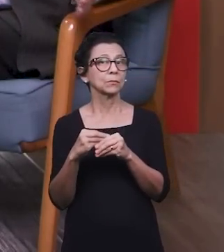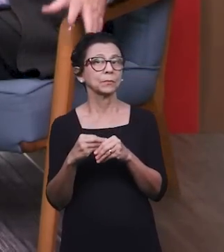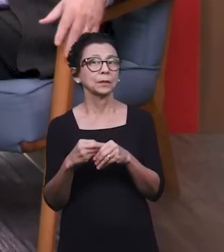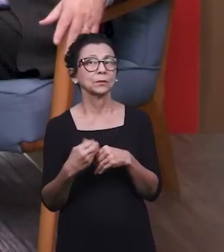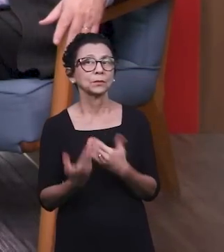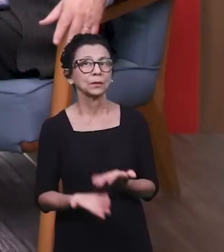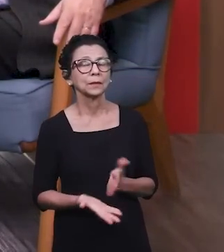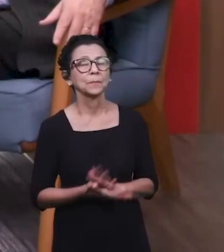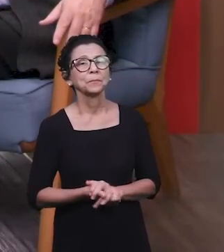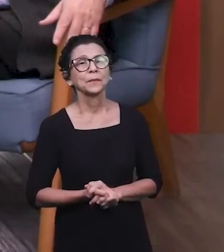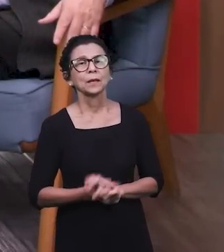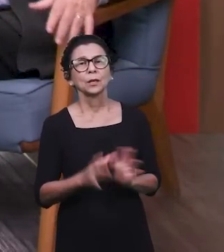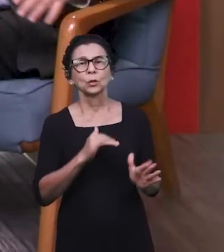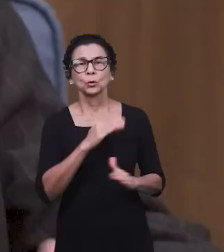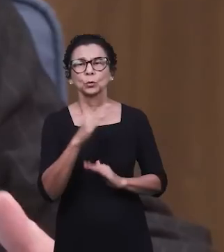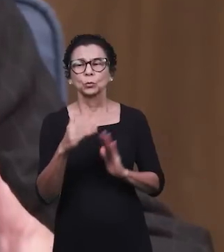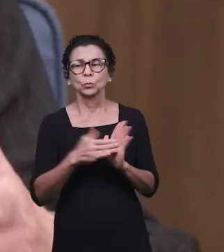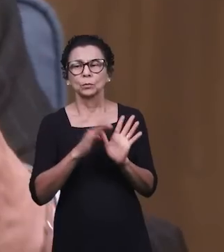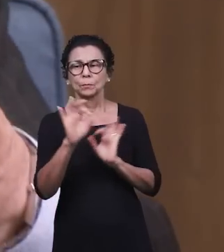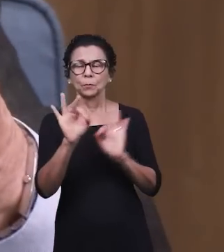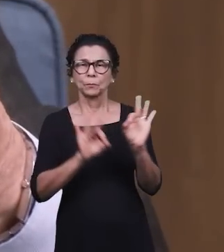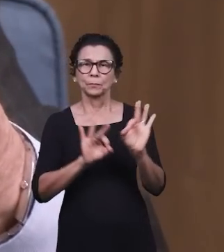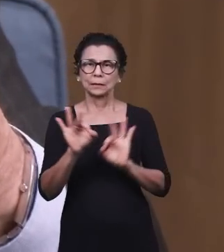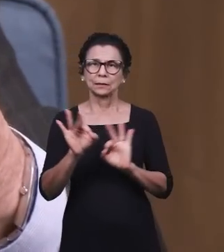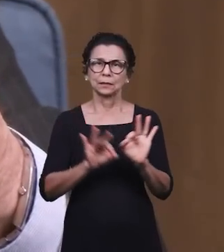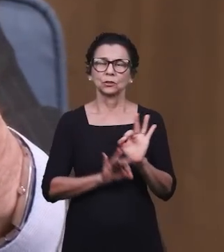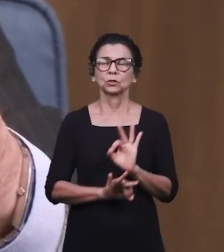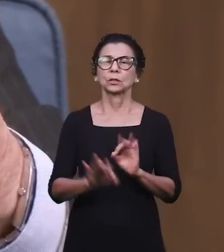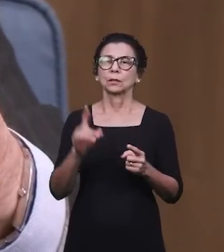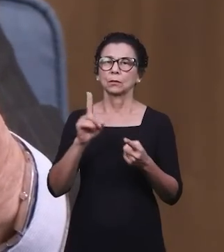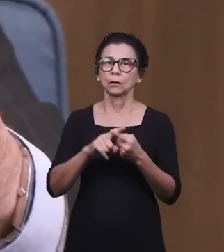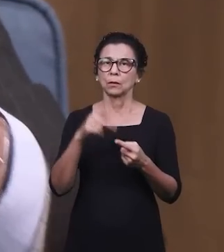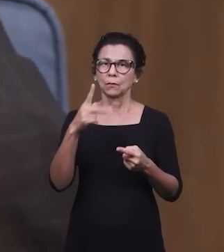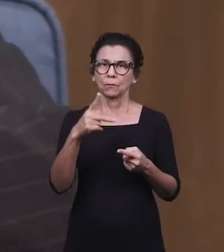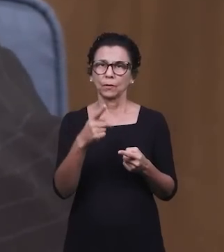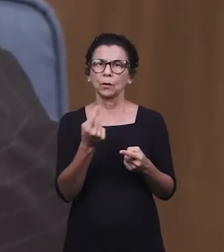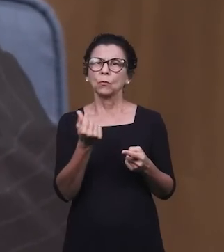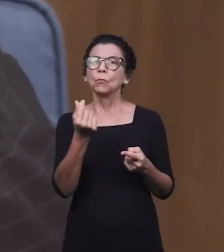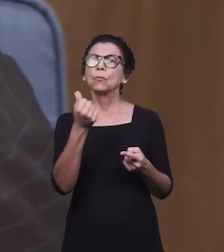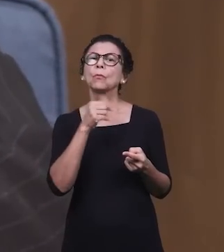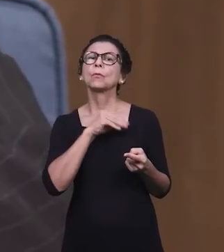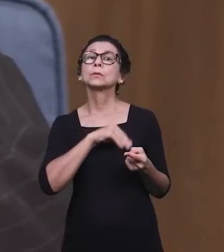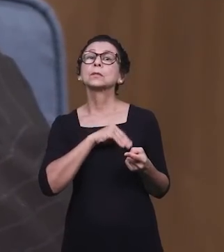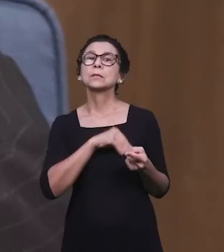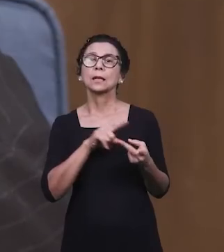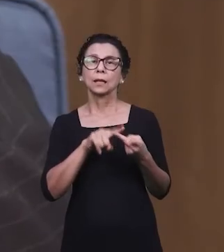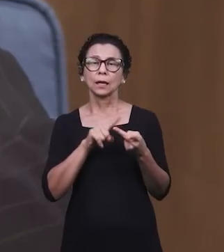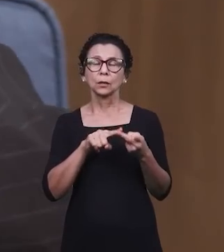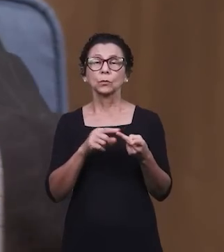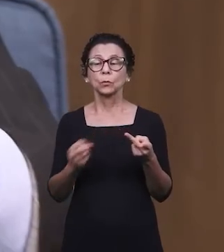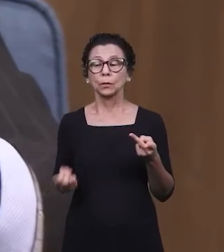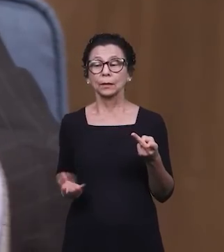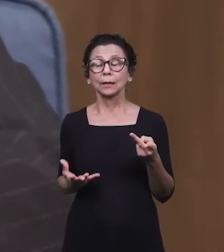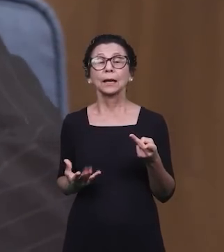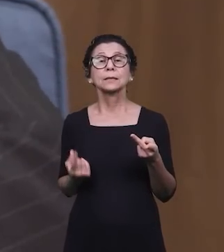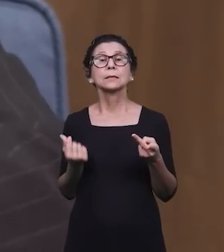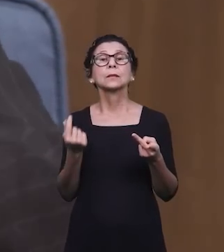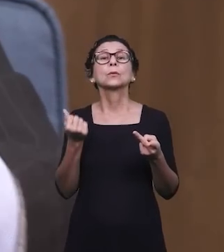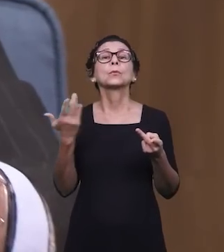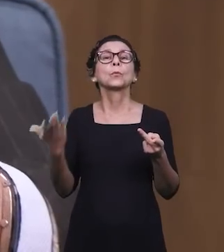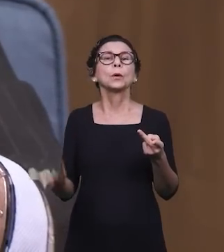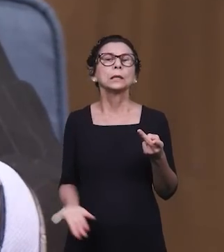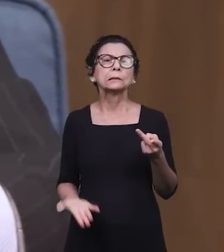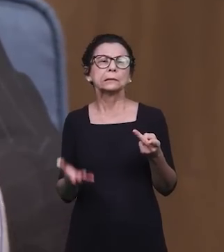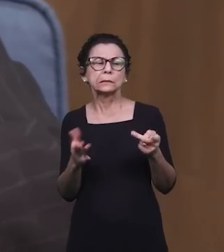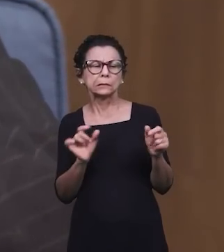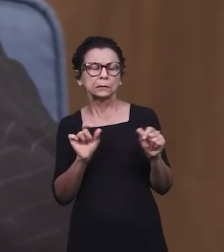esse planejamento, né? É saber o que você ganha, saber o que você gasta e ver se está ajustado, e